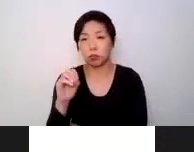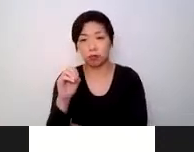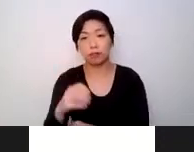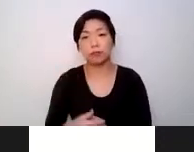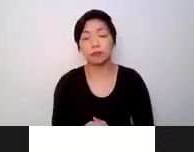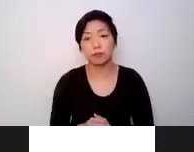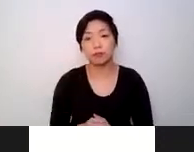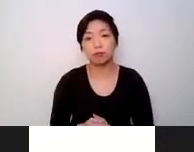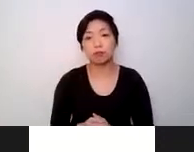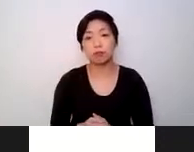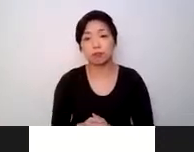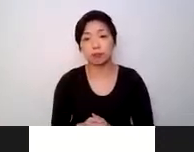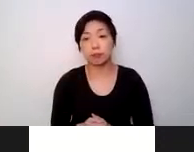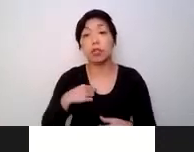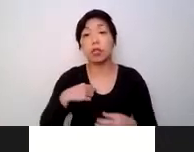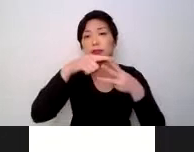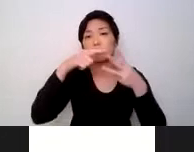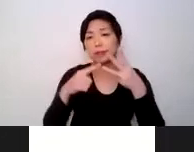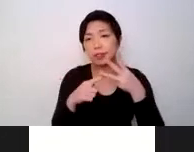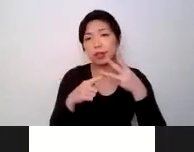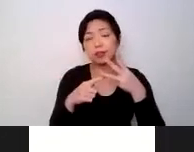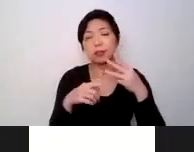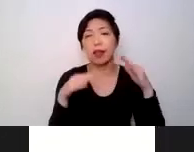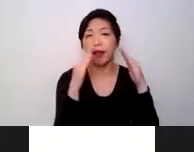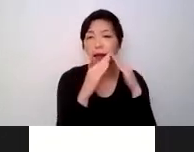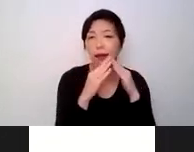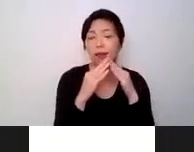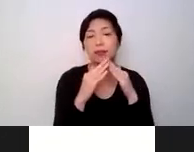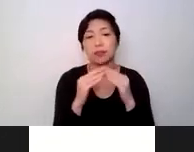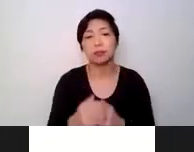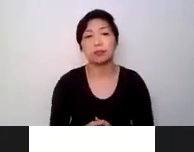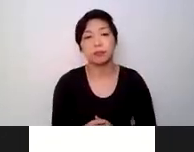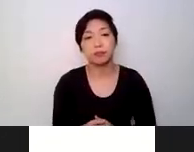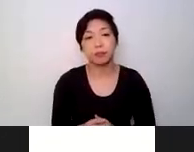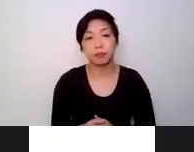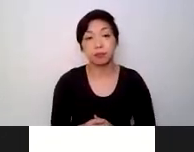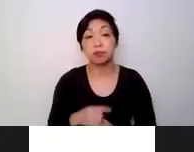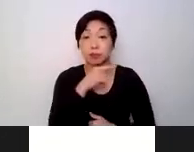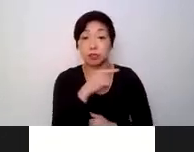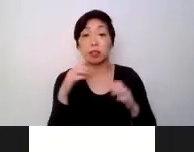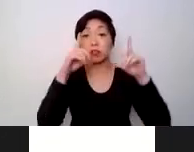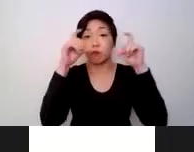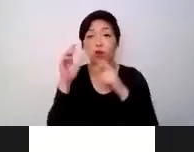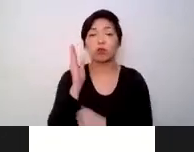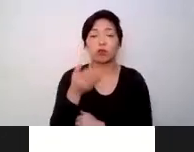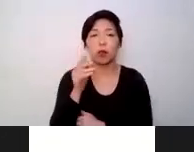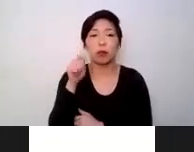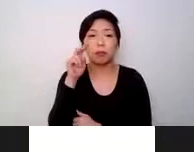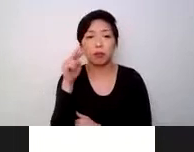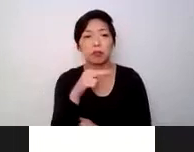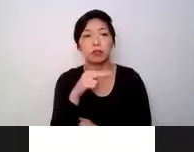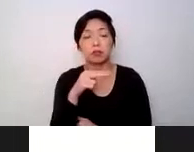o mausoléu da família Odebrecht aquele exemplar que está em Salvador nessa foto a gente pode ver aqui o mausoléu que